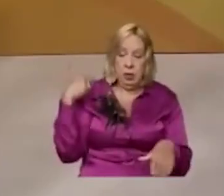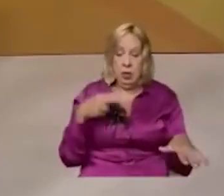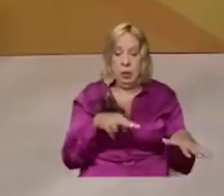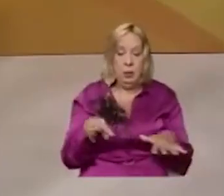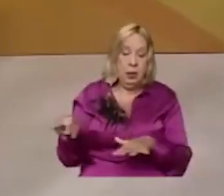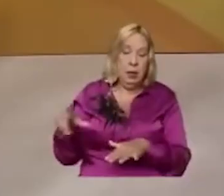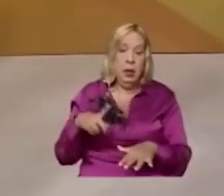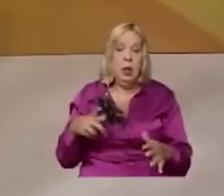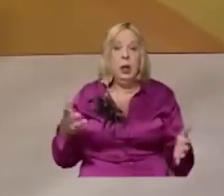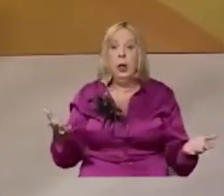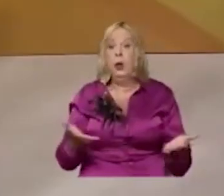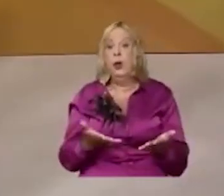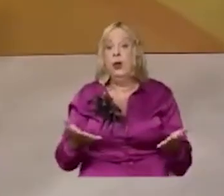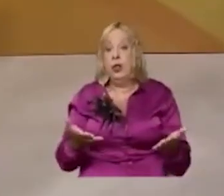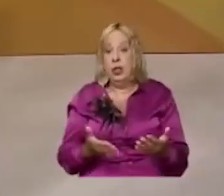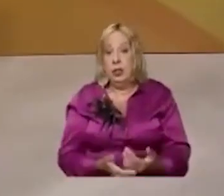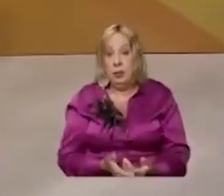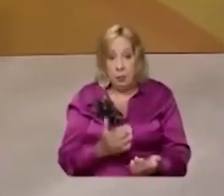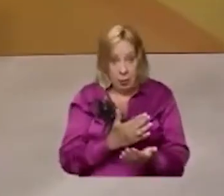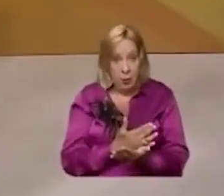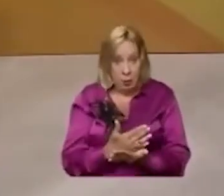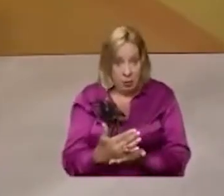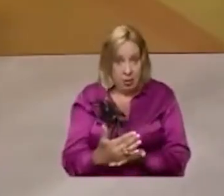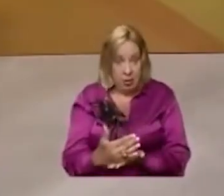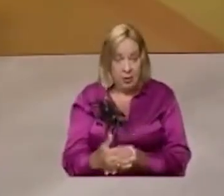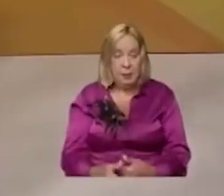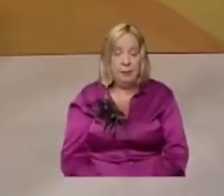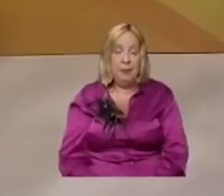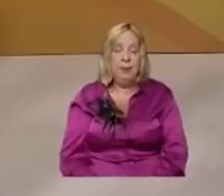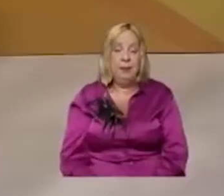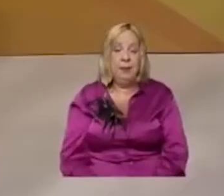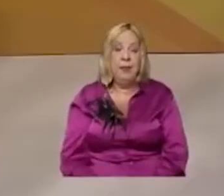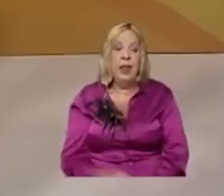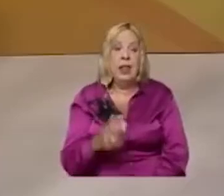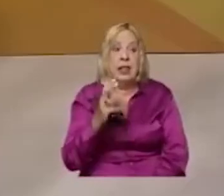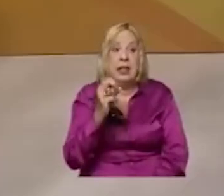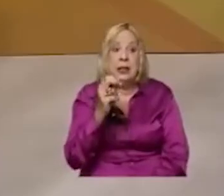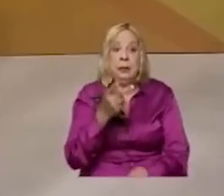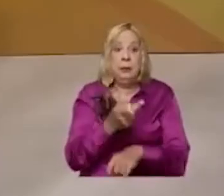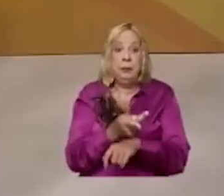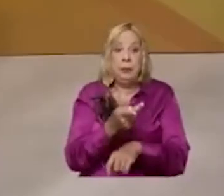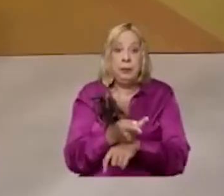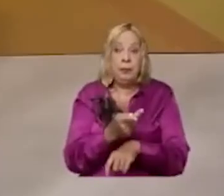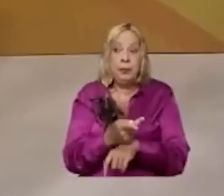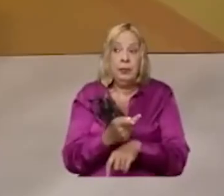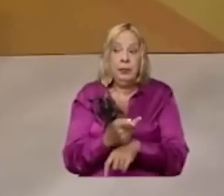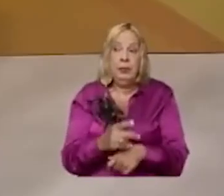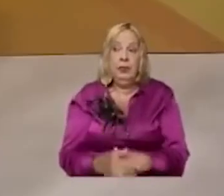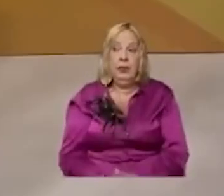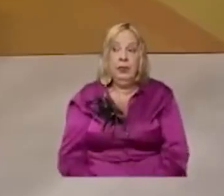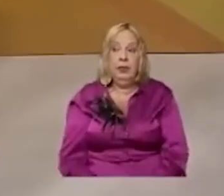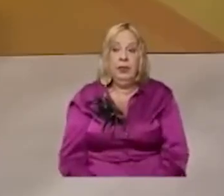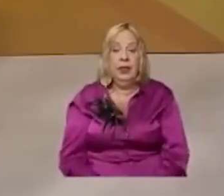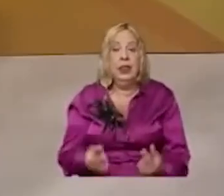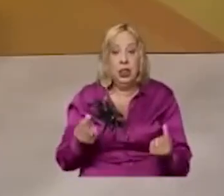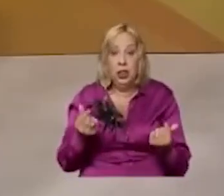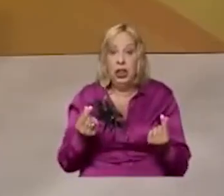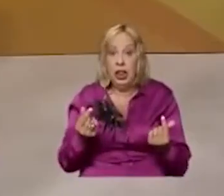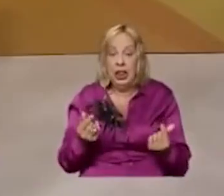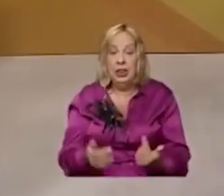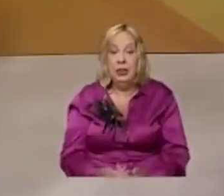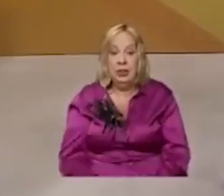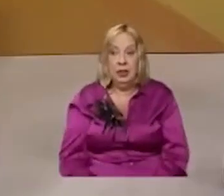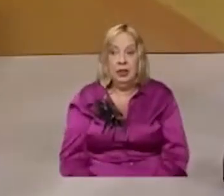contemplados de hoje, vamos começar com uma grana boa? Já tivemos essa turma aí dos 50 prêmios de R$500. Agora é bom aumentar, pois é, dinheiro é que nem